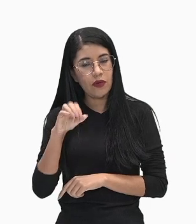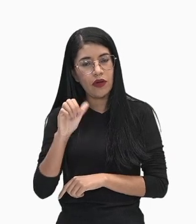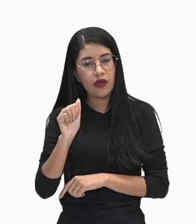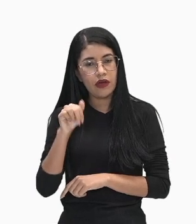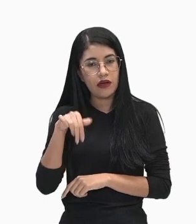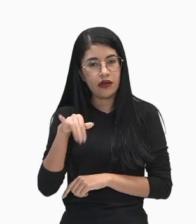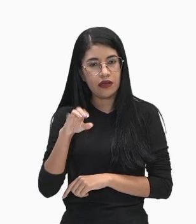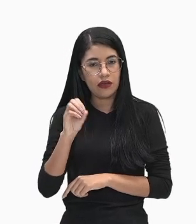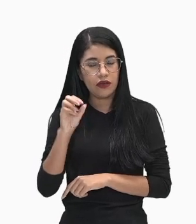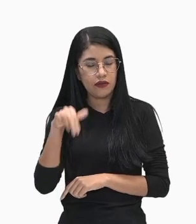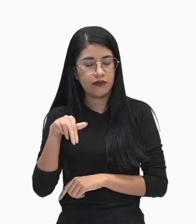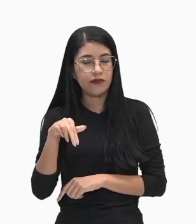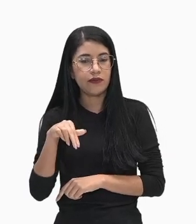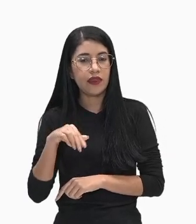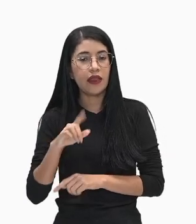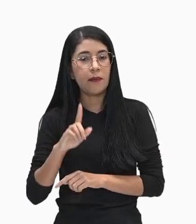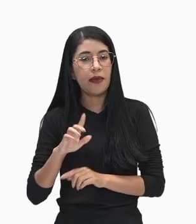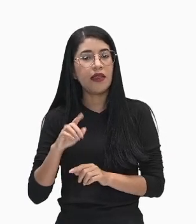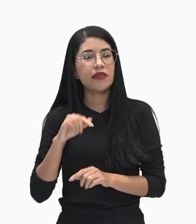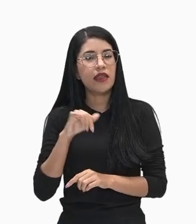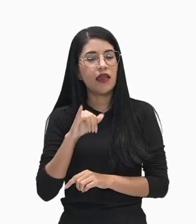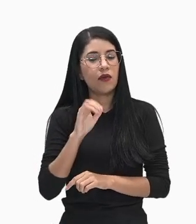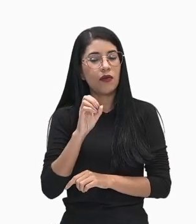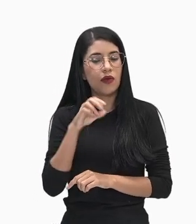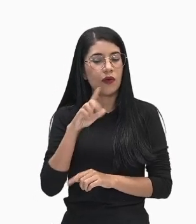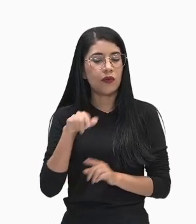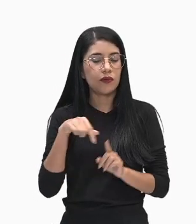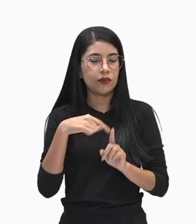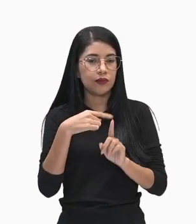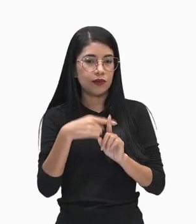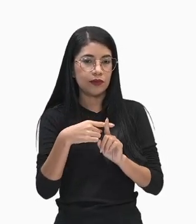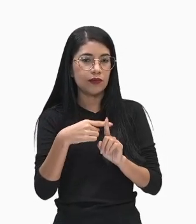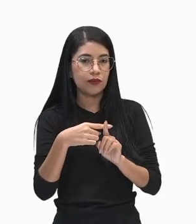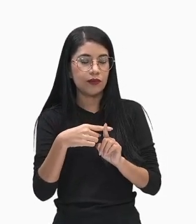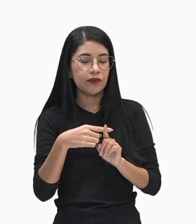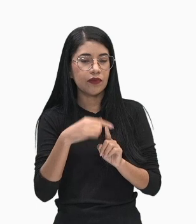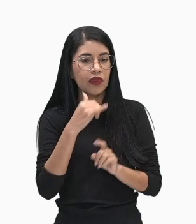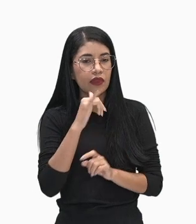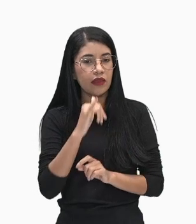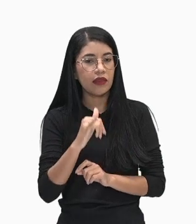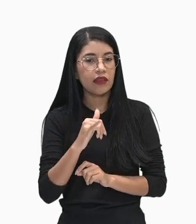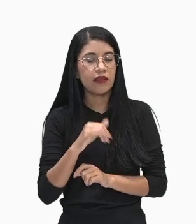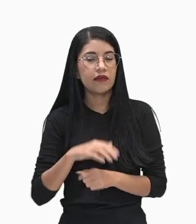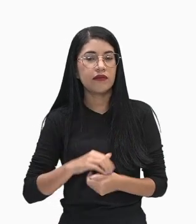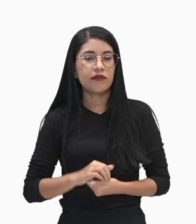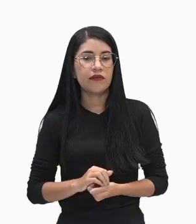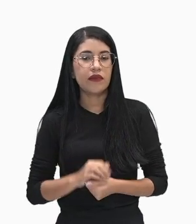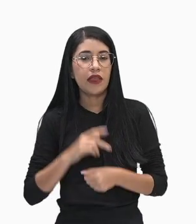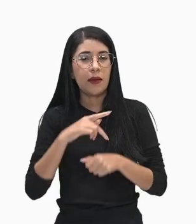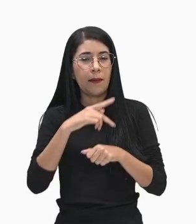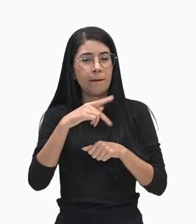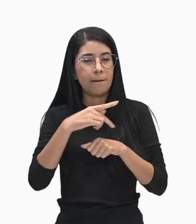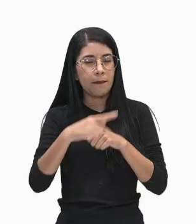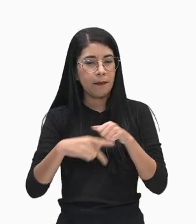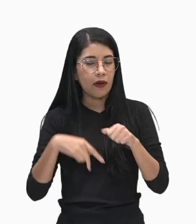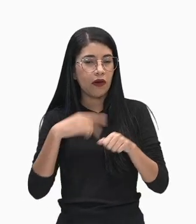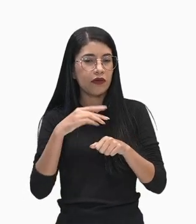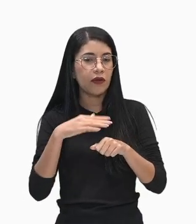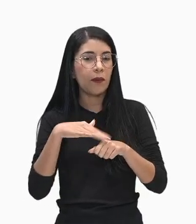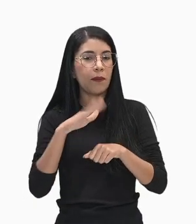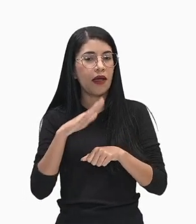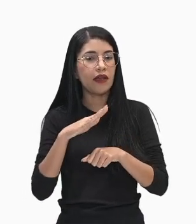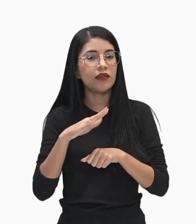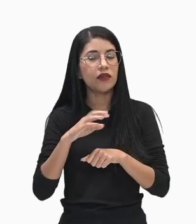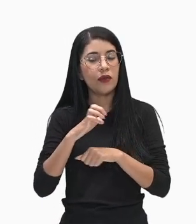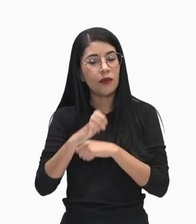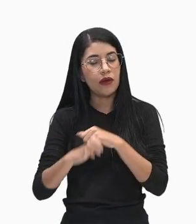está carregado com carga elétrica, né? Ele tem mais elétrons do que prótons ou mais prótons do que